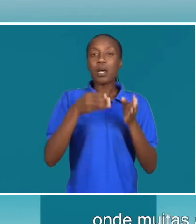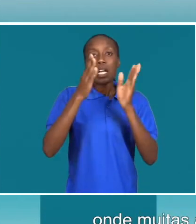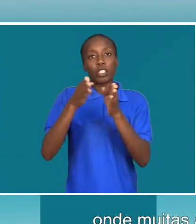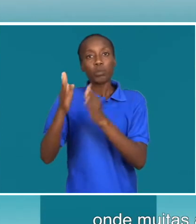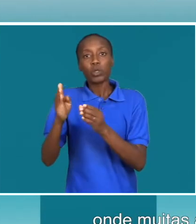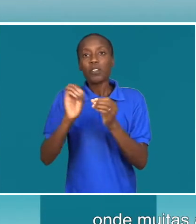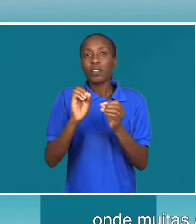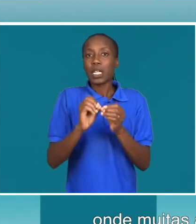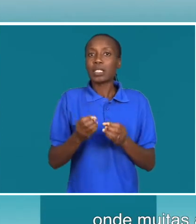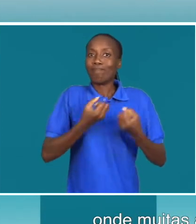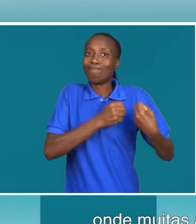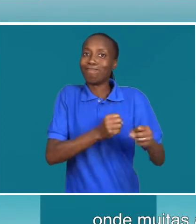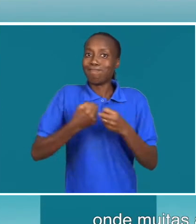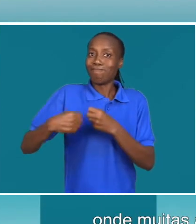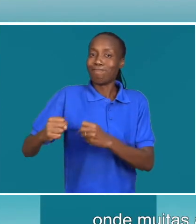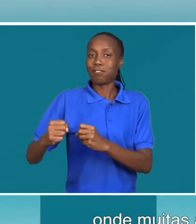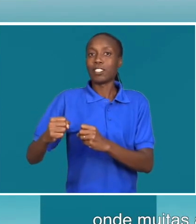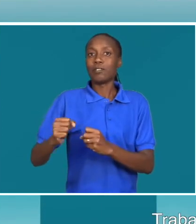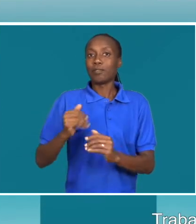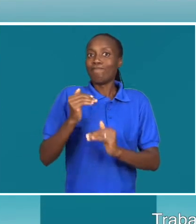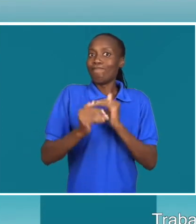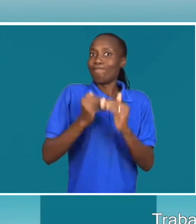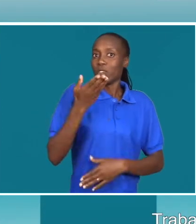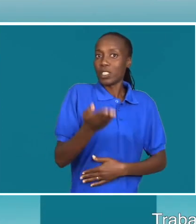muitas atividades são desenvolvidas.